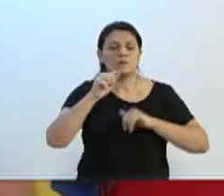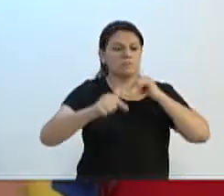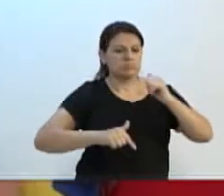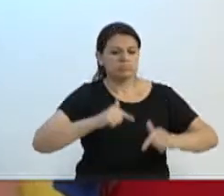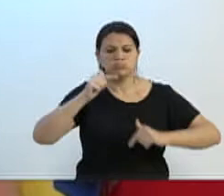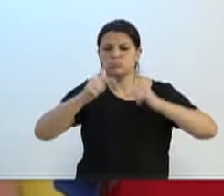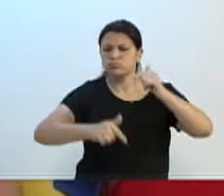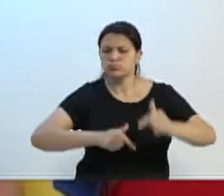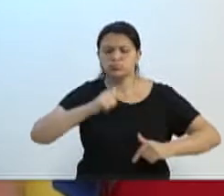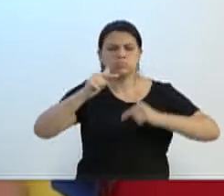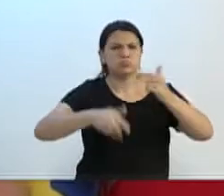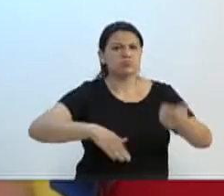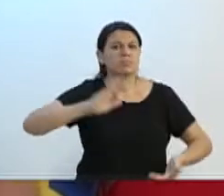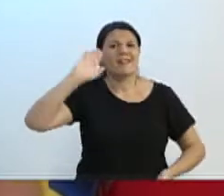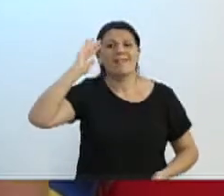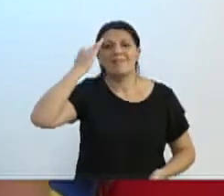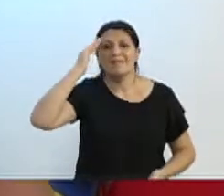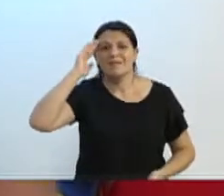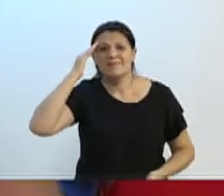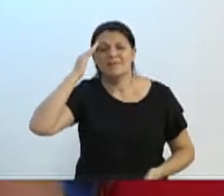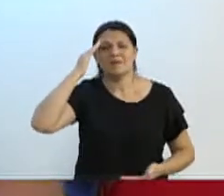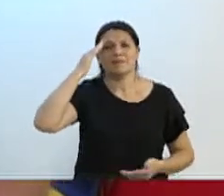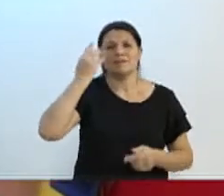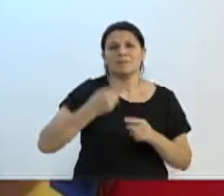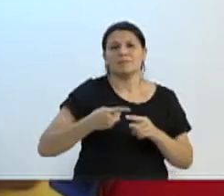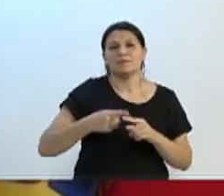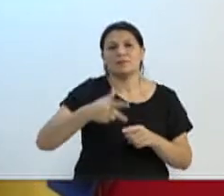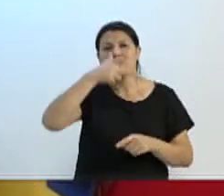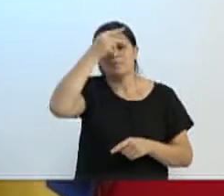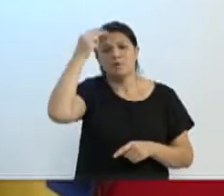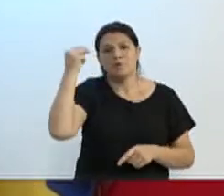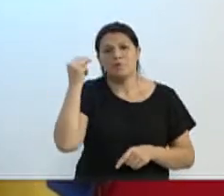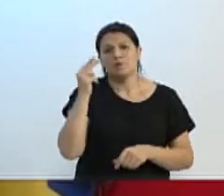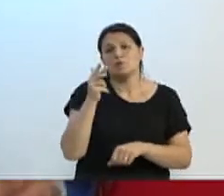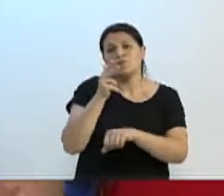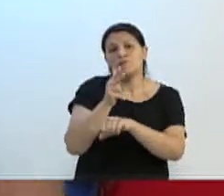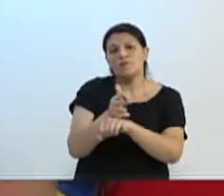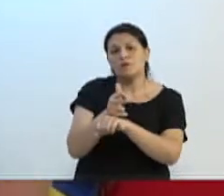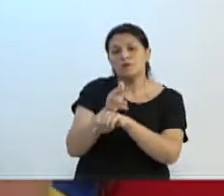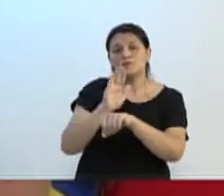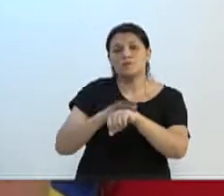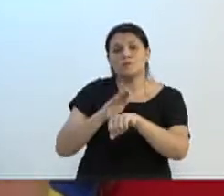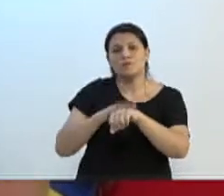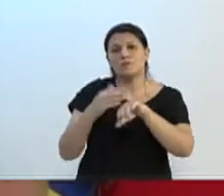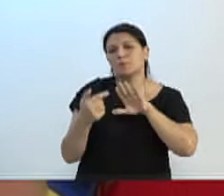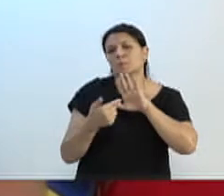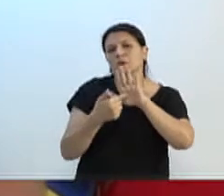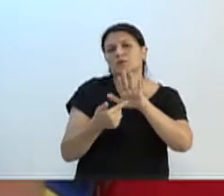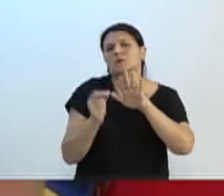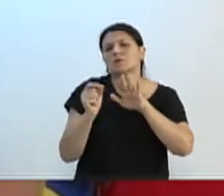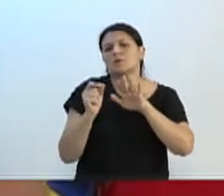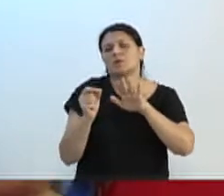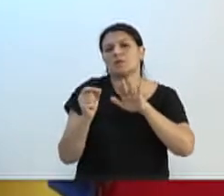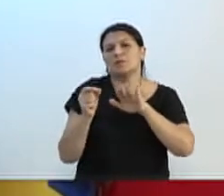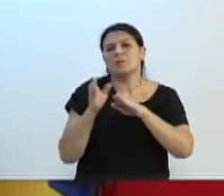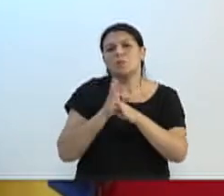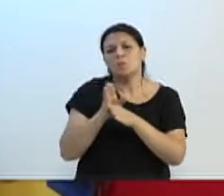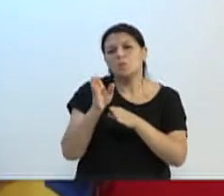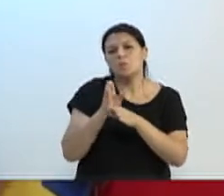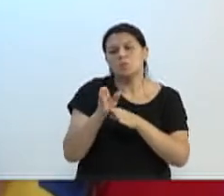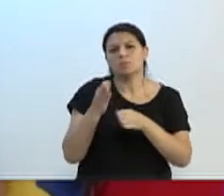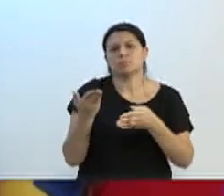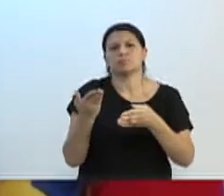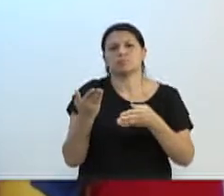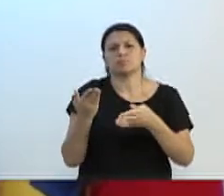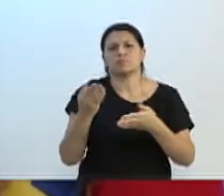que o prefeito teve a ousadia de fazer um vídeo, dizer que estava seguindo, inclusive, a orientação do Conselho Nacional, Estadual